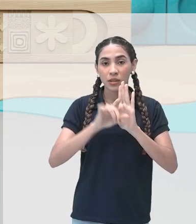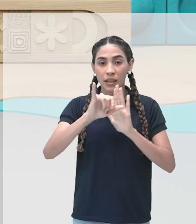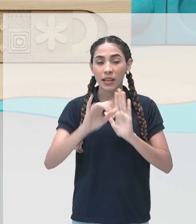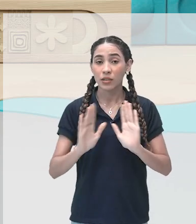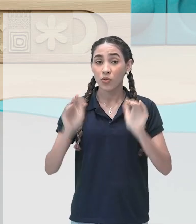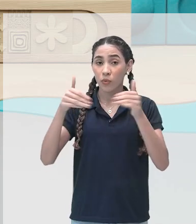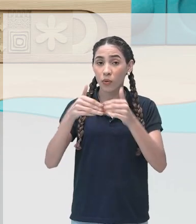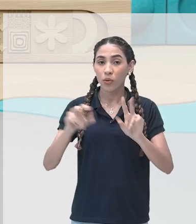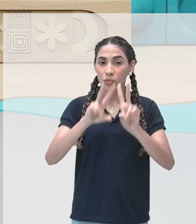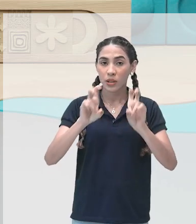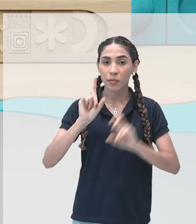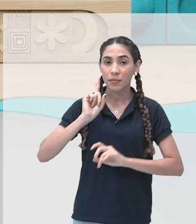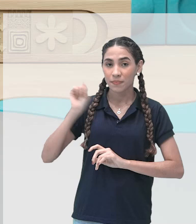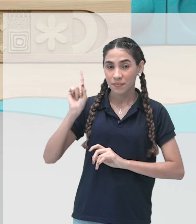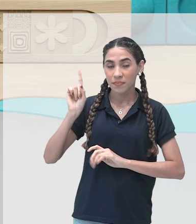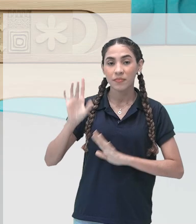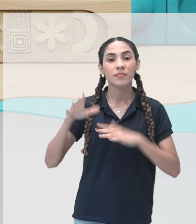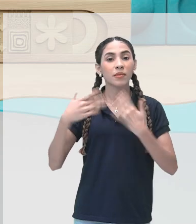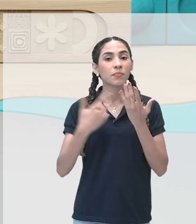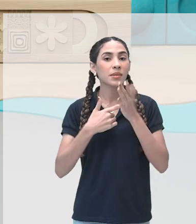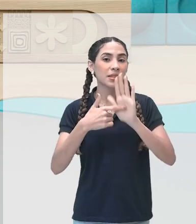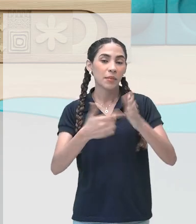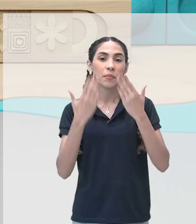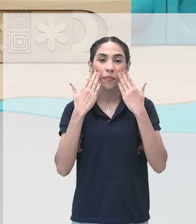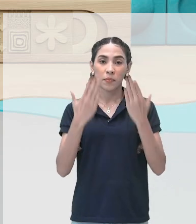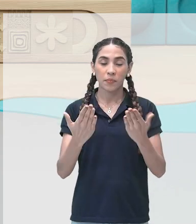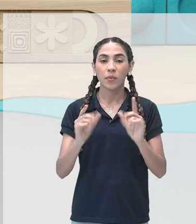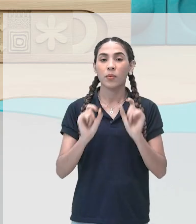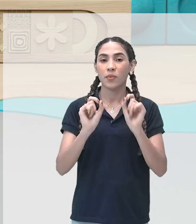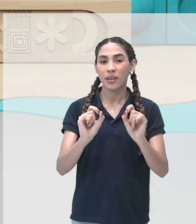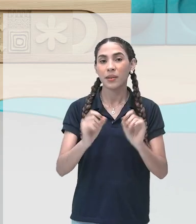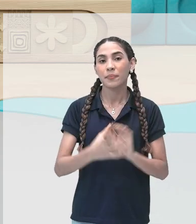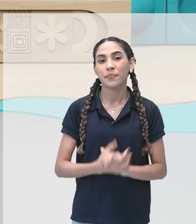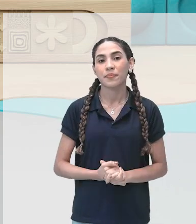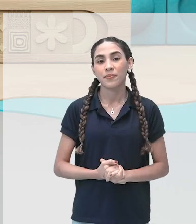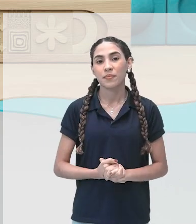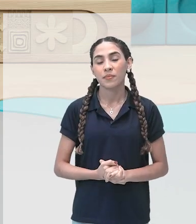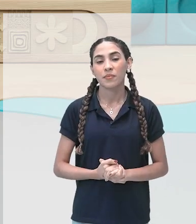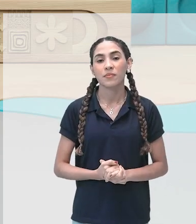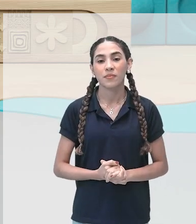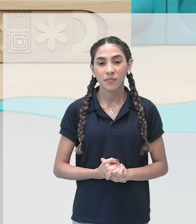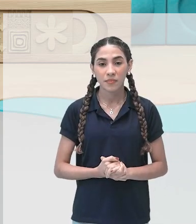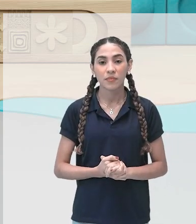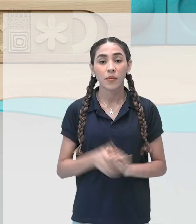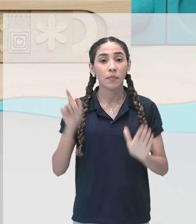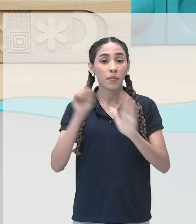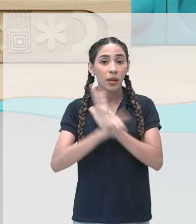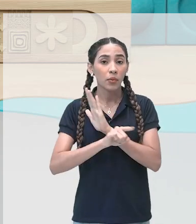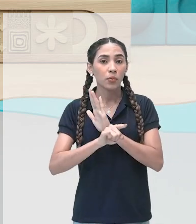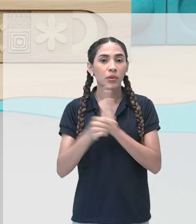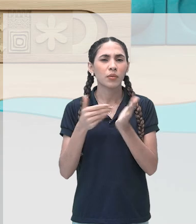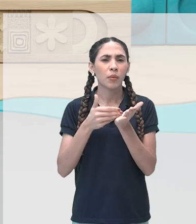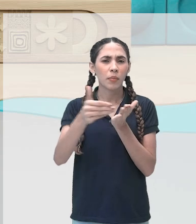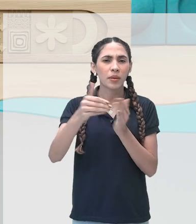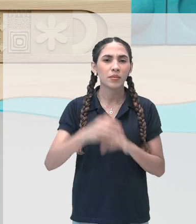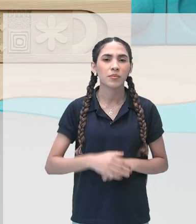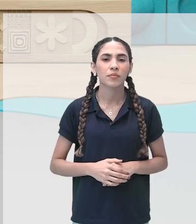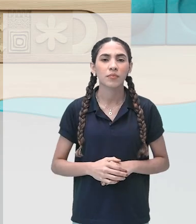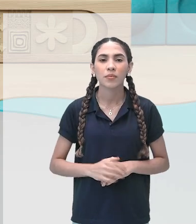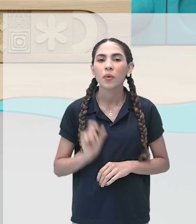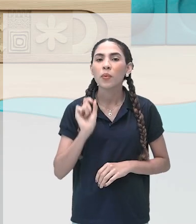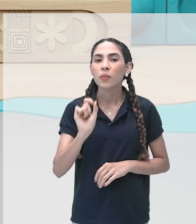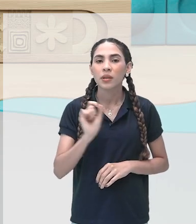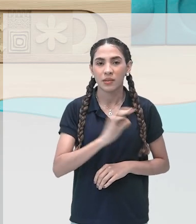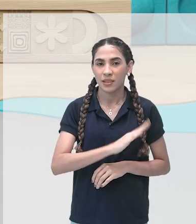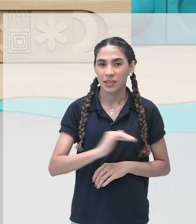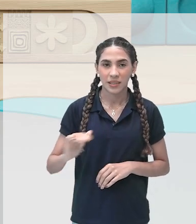esse enfoque, nós trouxemos aqui para vocês justamente aqui um questionamento inicial. O que